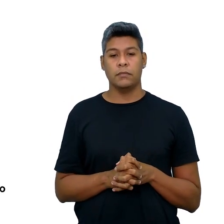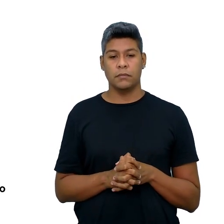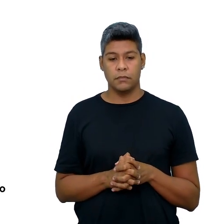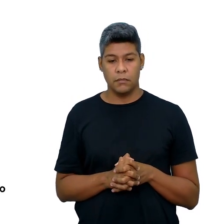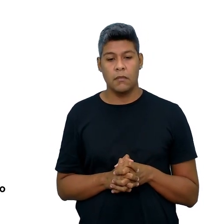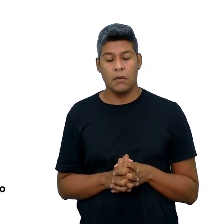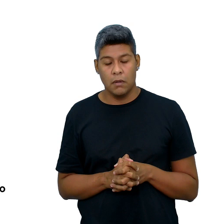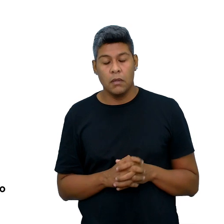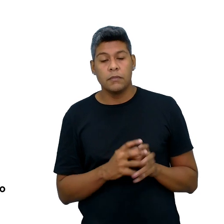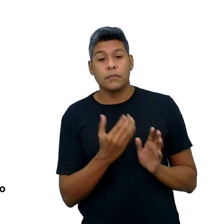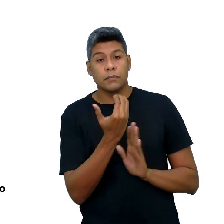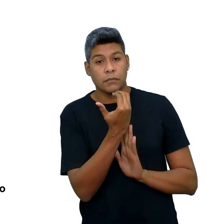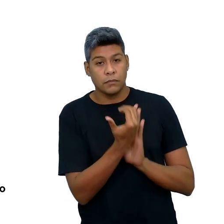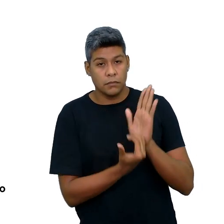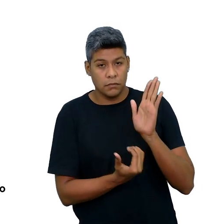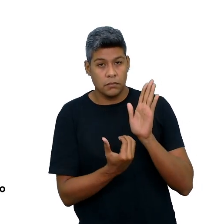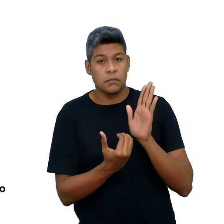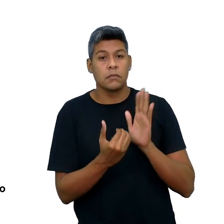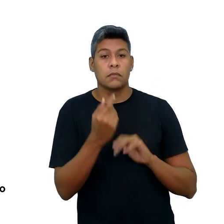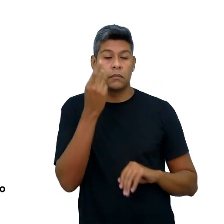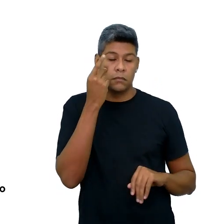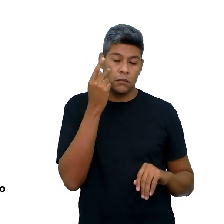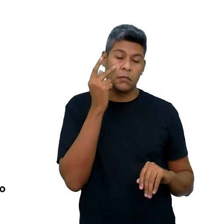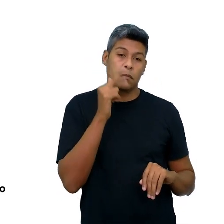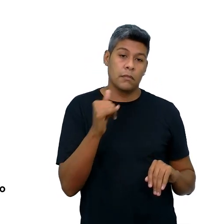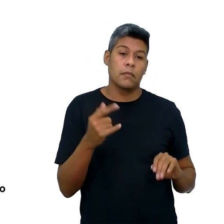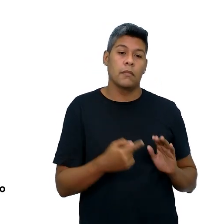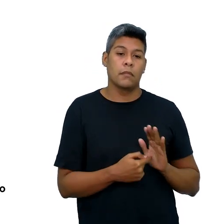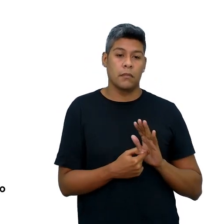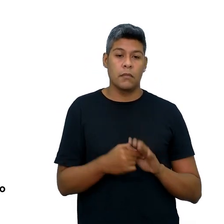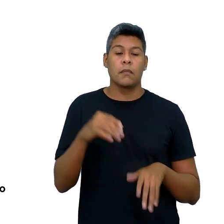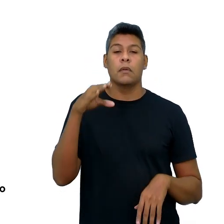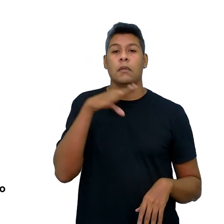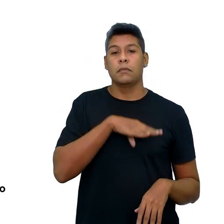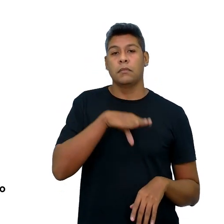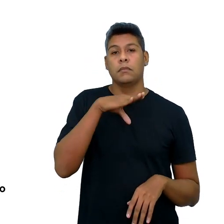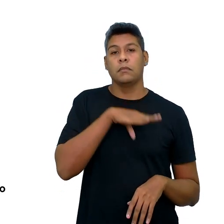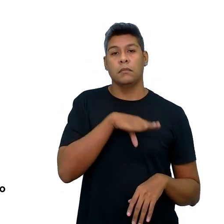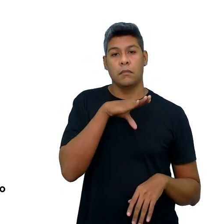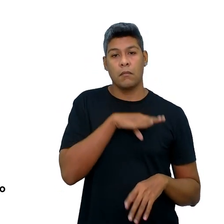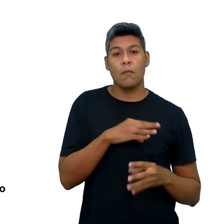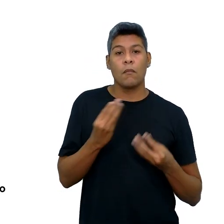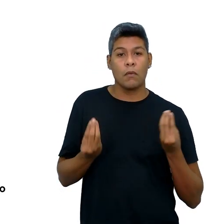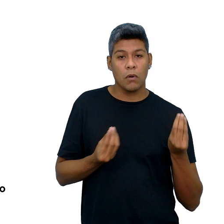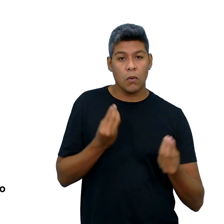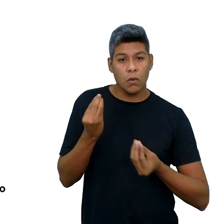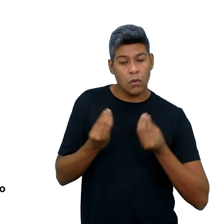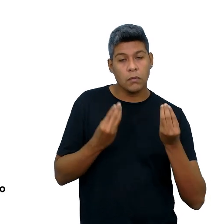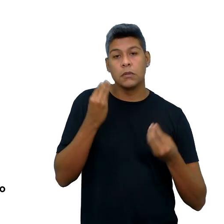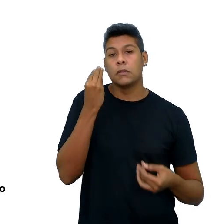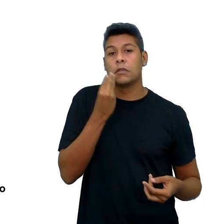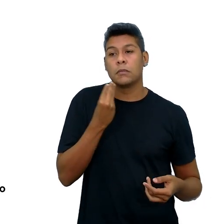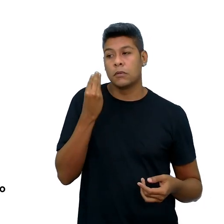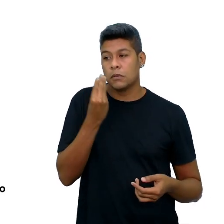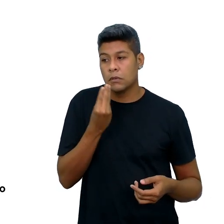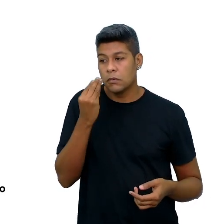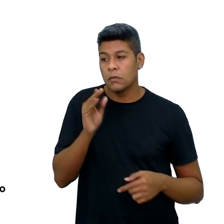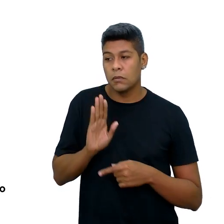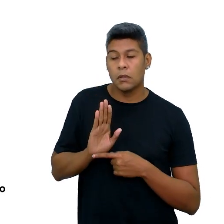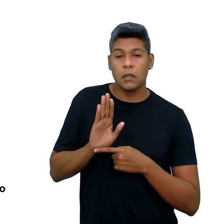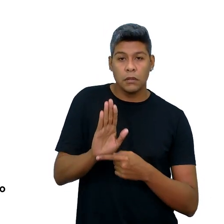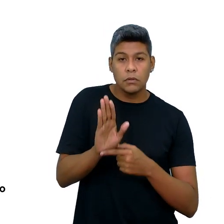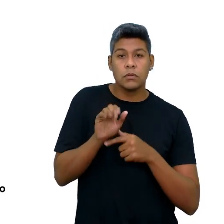E o currículo paulista, ele vai apontar também o componente de língua portuguesa como propiciador de experiências que contribui aí